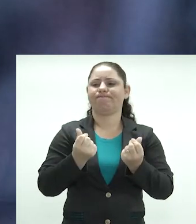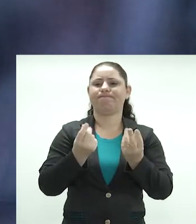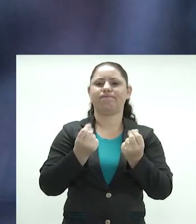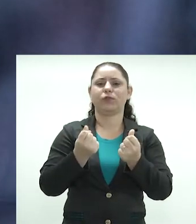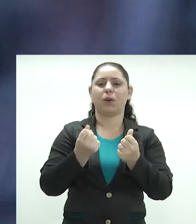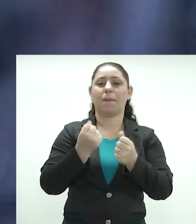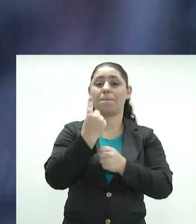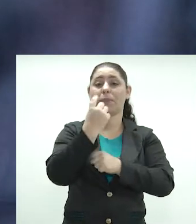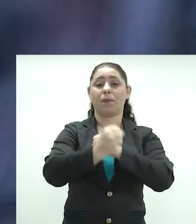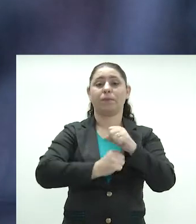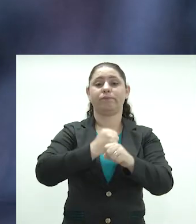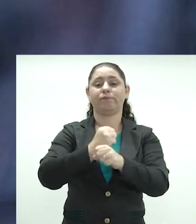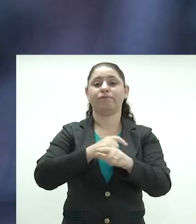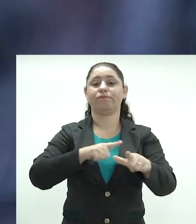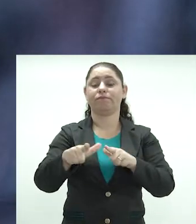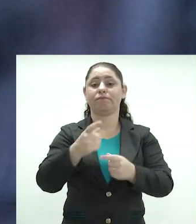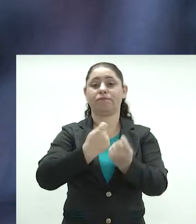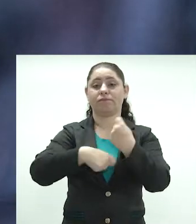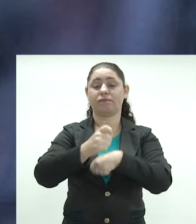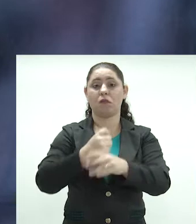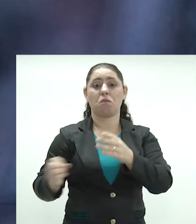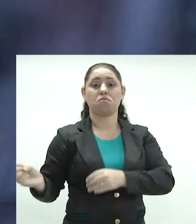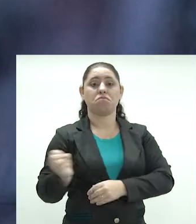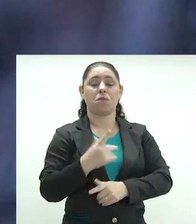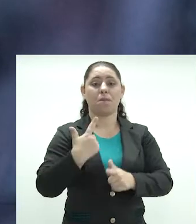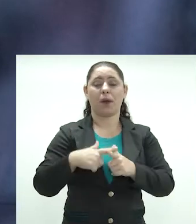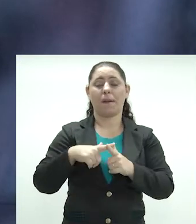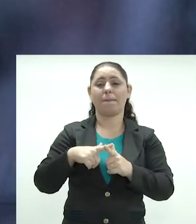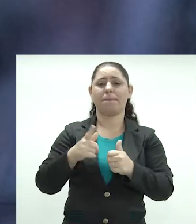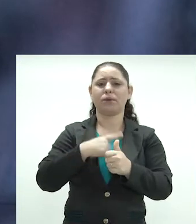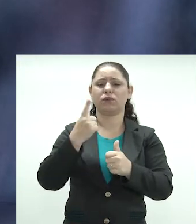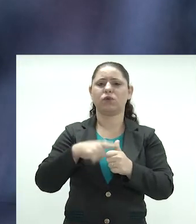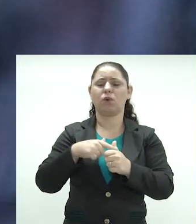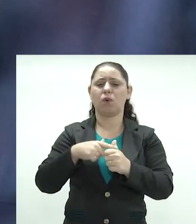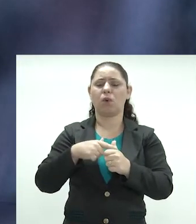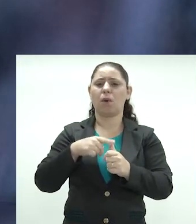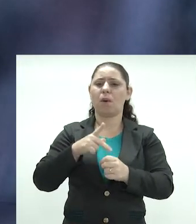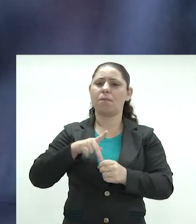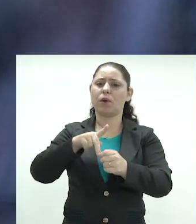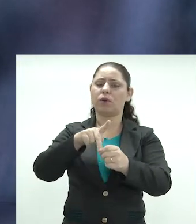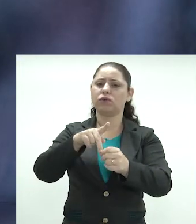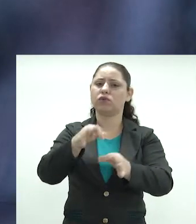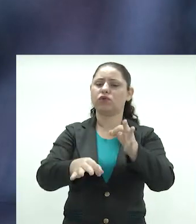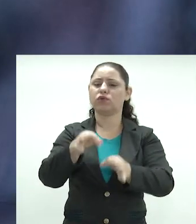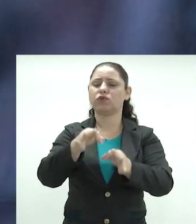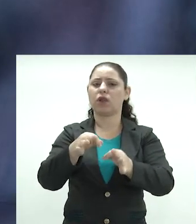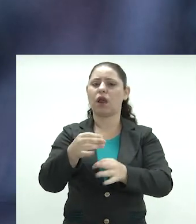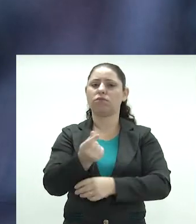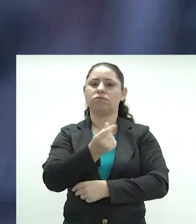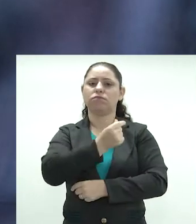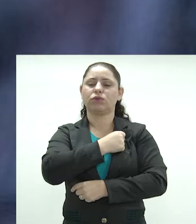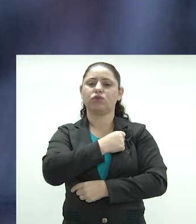foi esse primeiro ano de gestão, né? Inclusive uma gestão inédita, né? Porque é a primeira vez que um promotor de